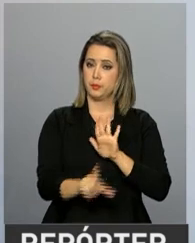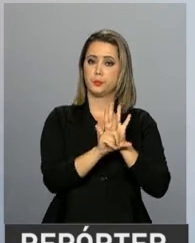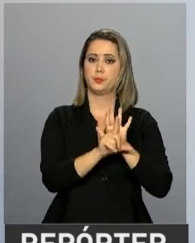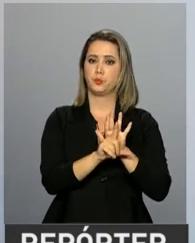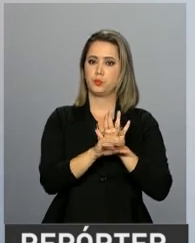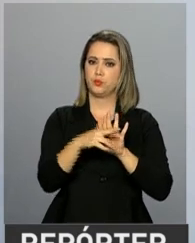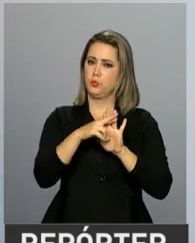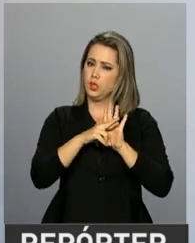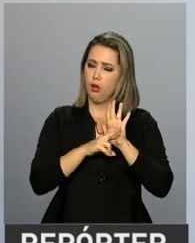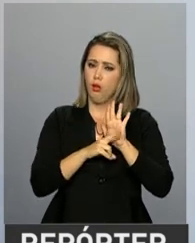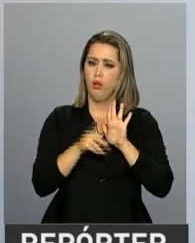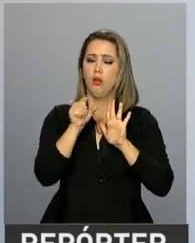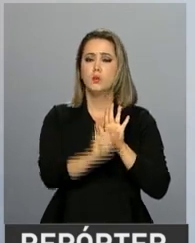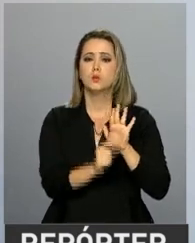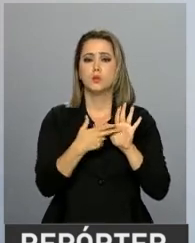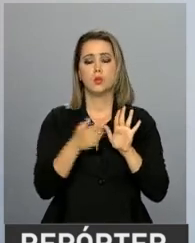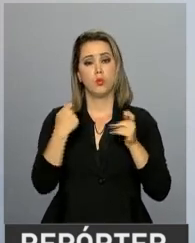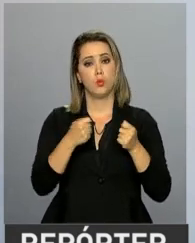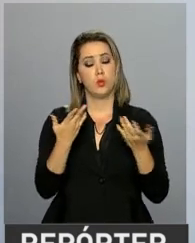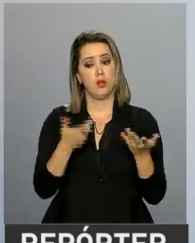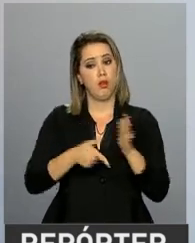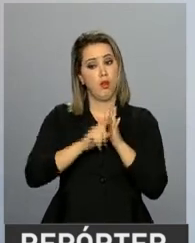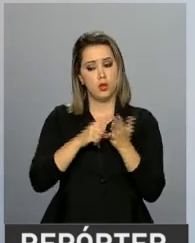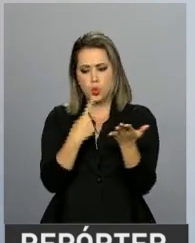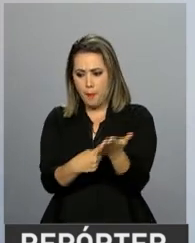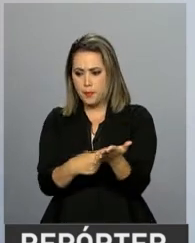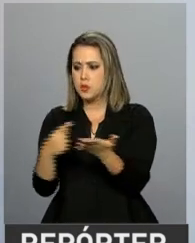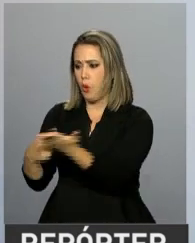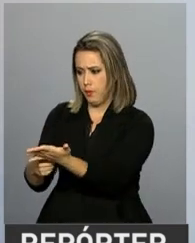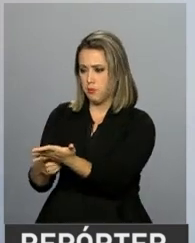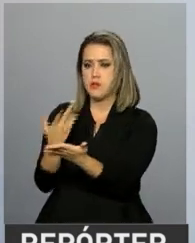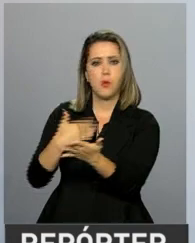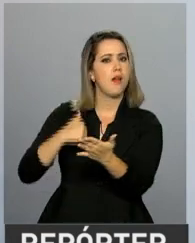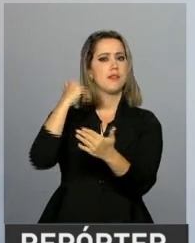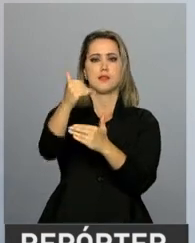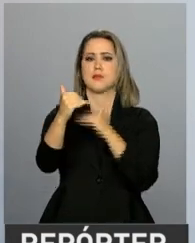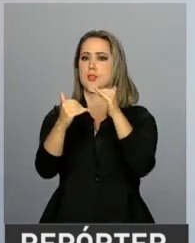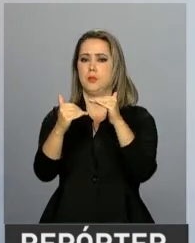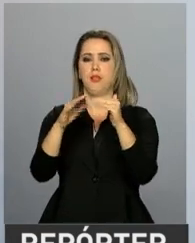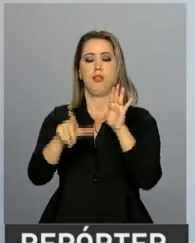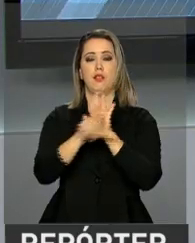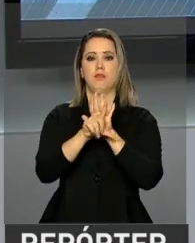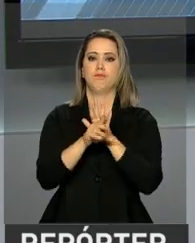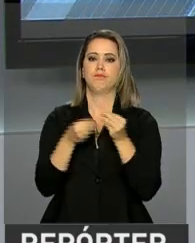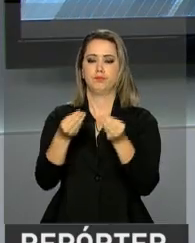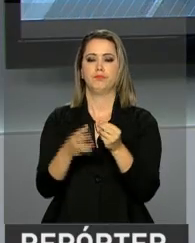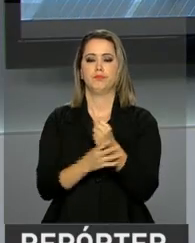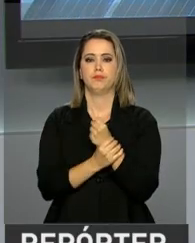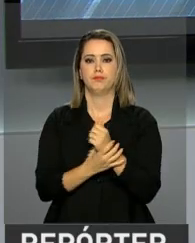regulamentação aonde o que for negociado prevalece em relação à lei que traz as partes com segurança